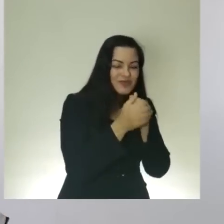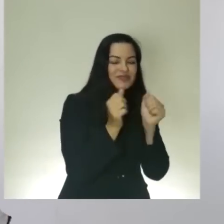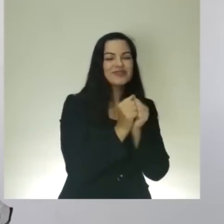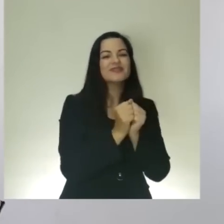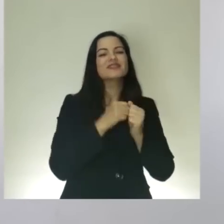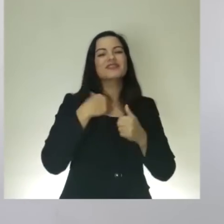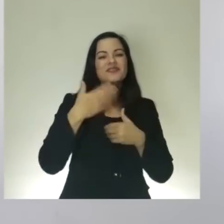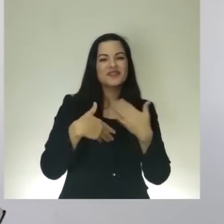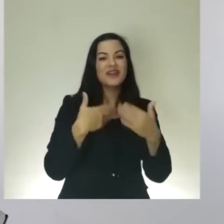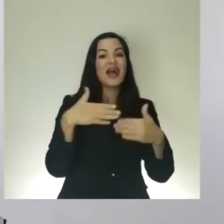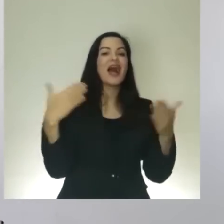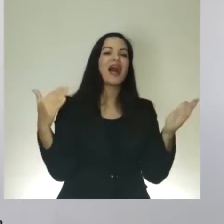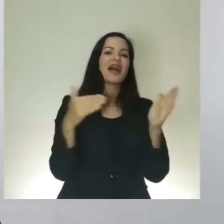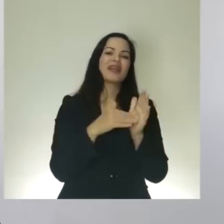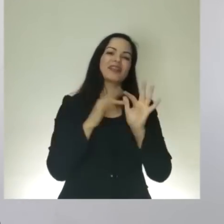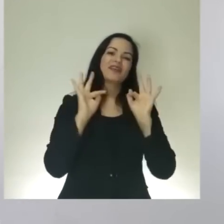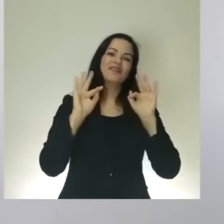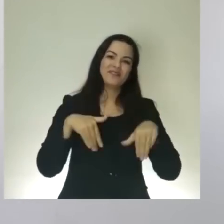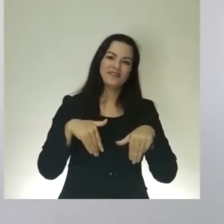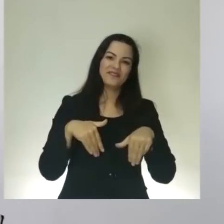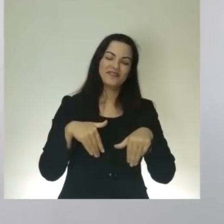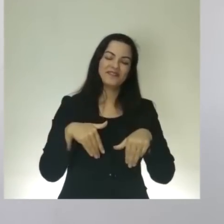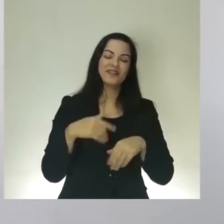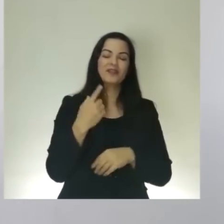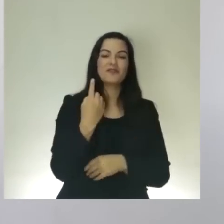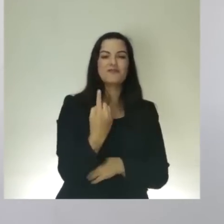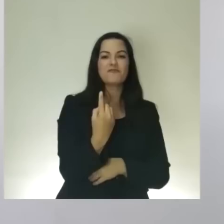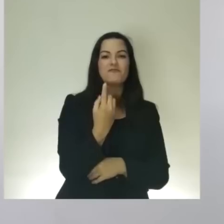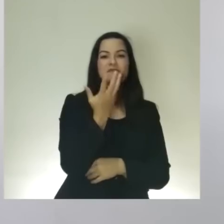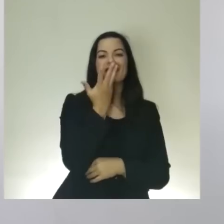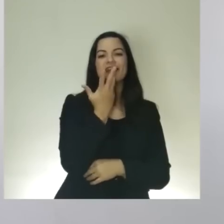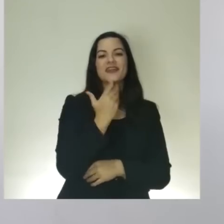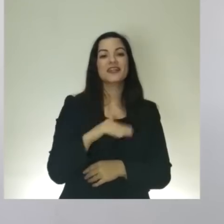que tenhamos apenas uma criança